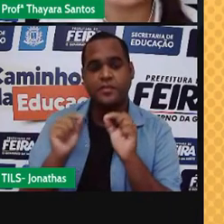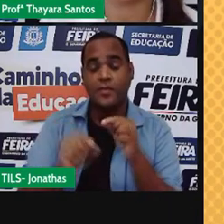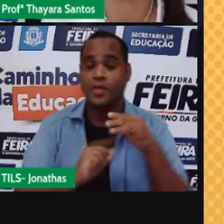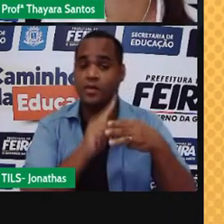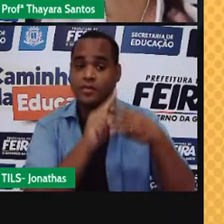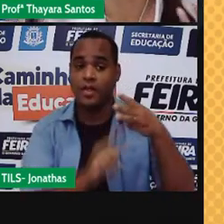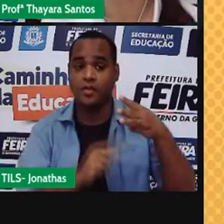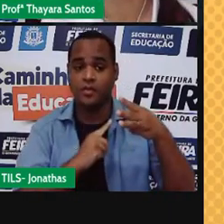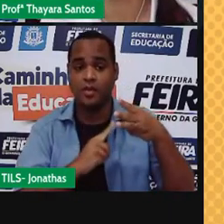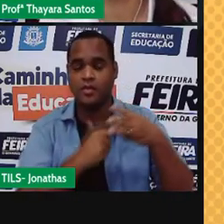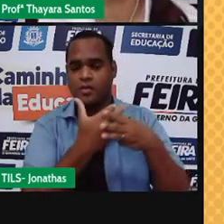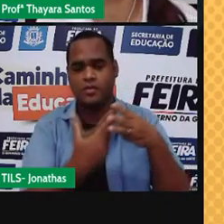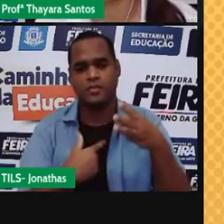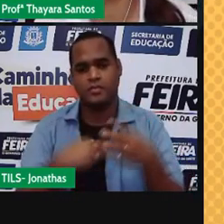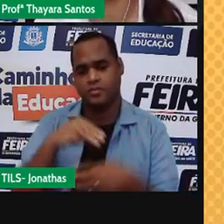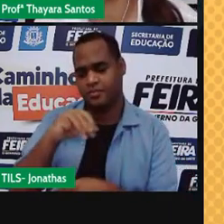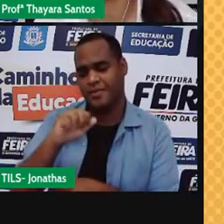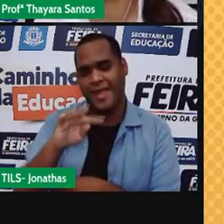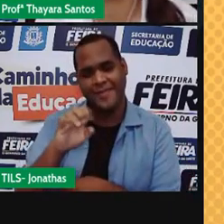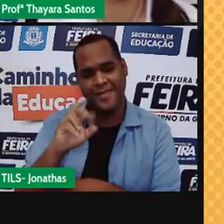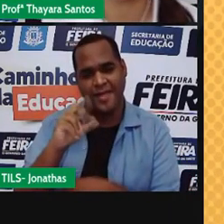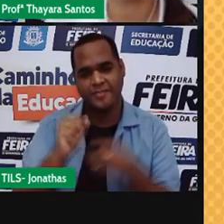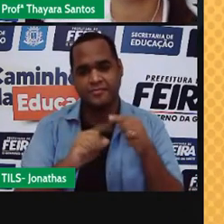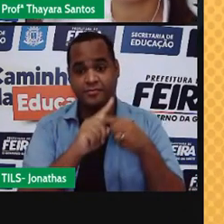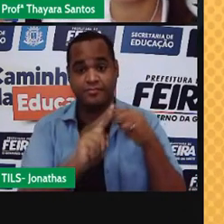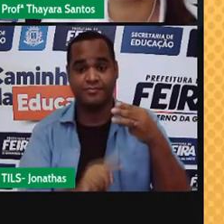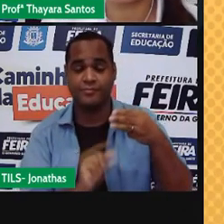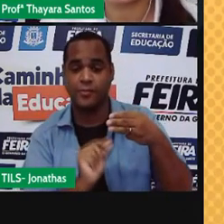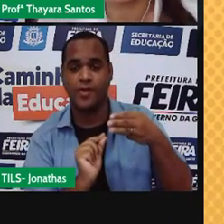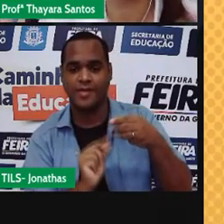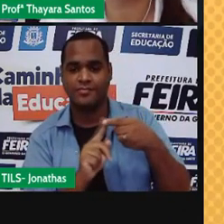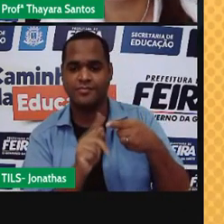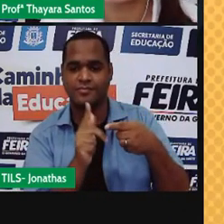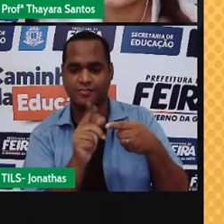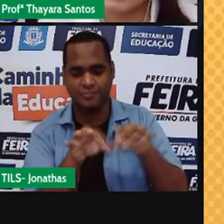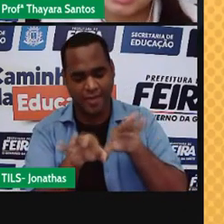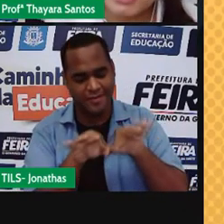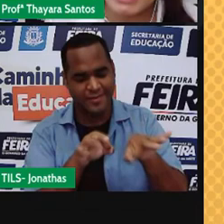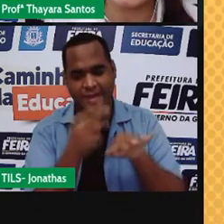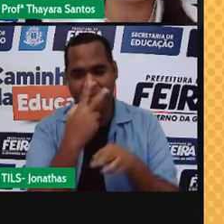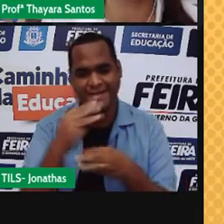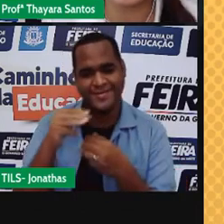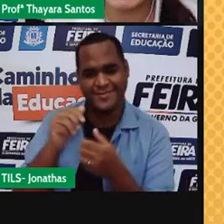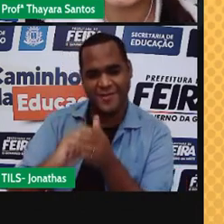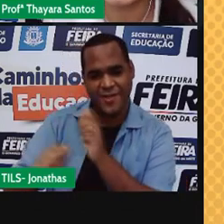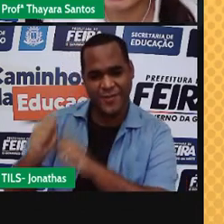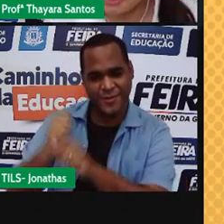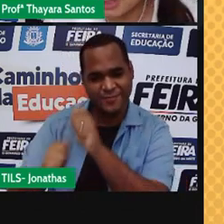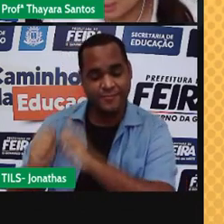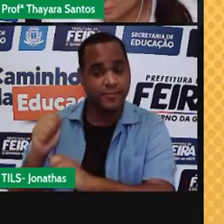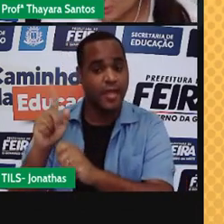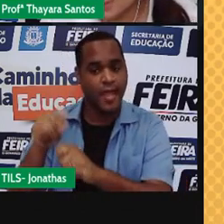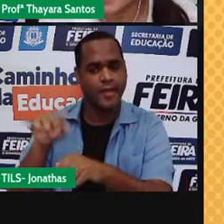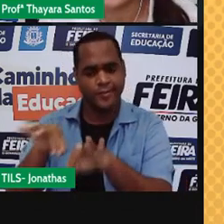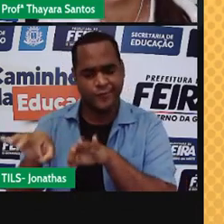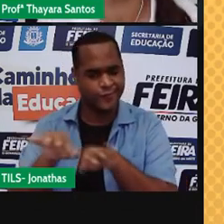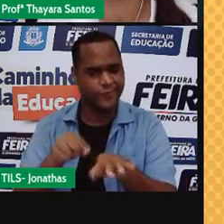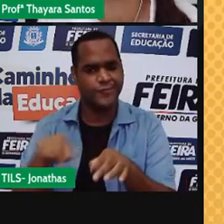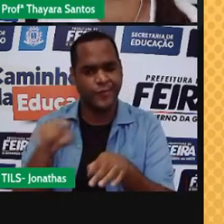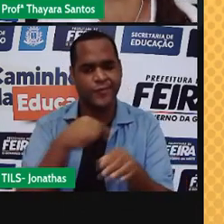Da matéria, e esses três estados da matéria são caracterizados pela organização aí dos átomos, como a gente já tinha conversado